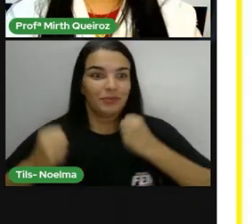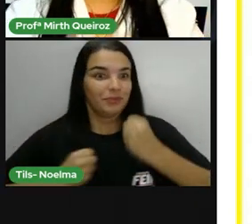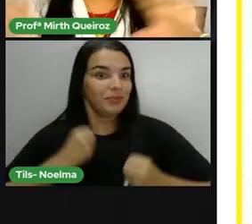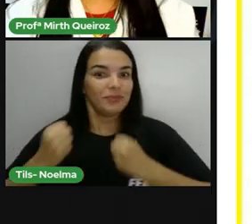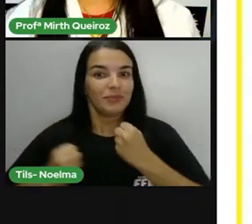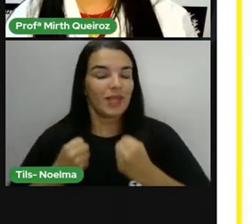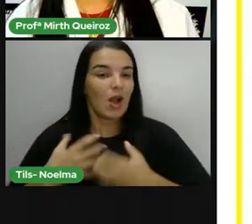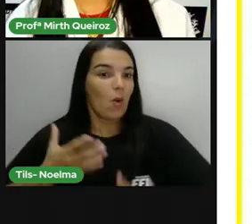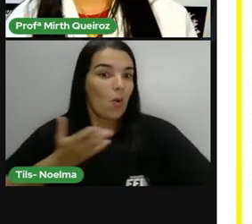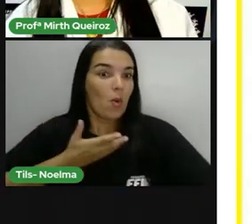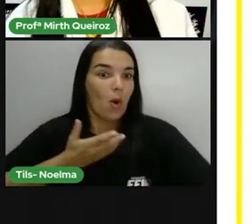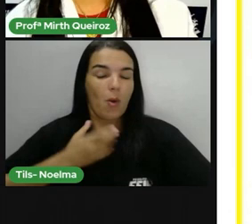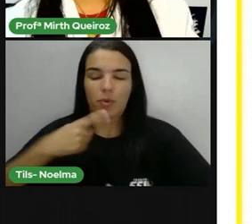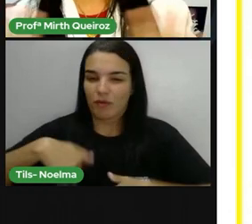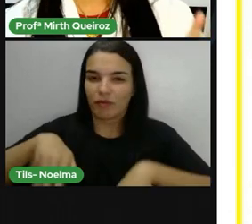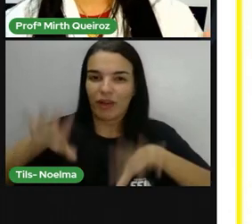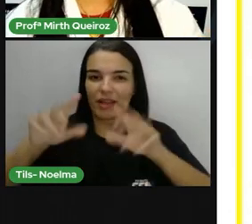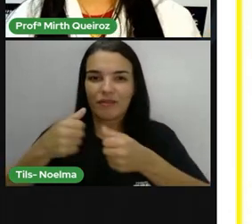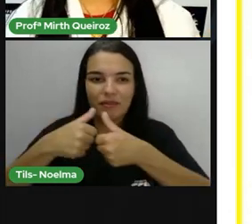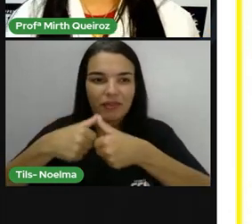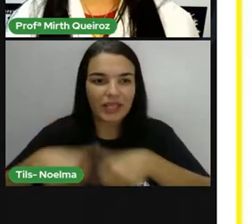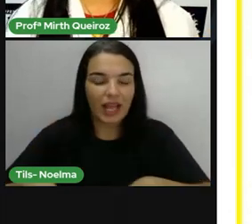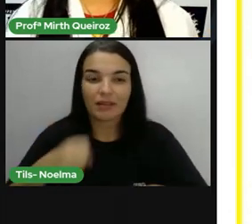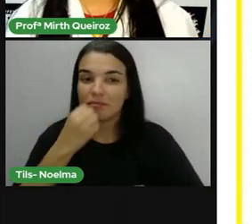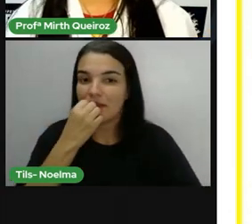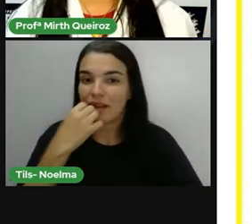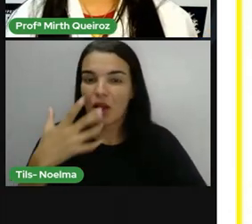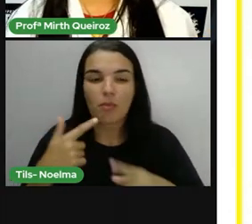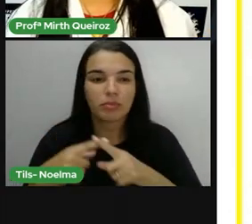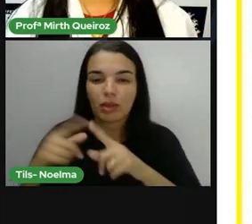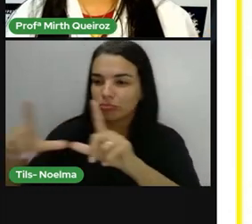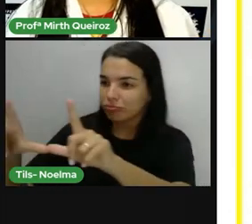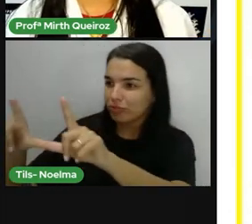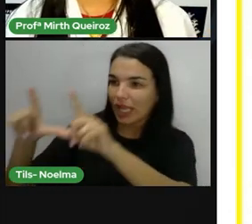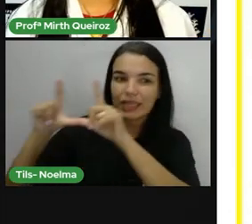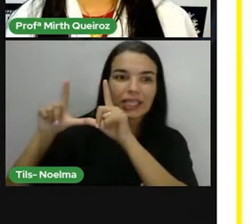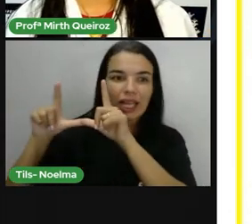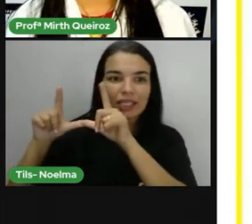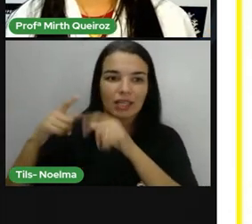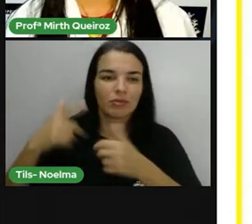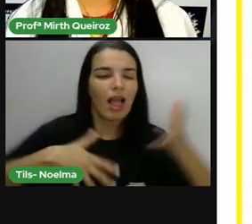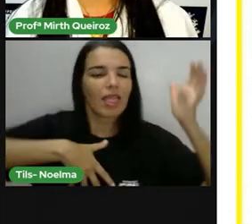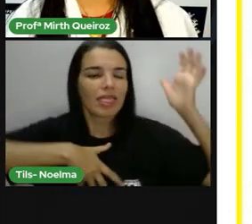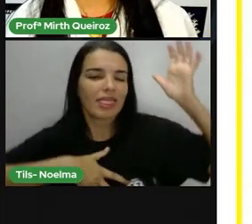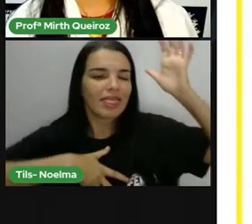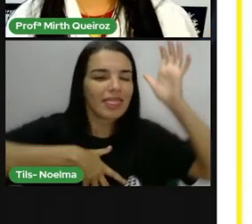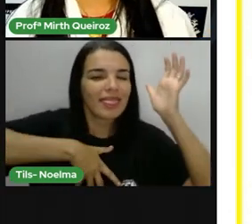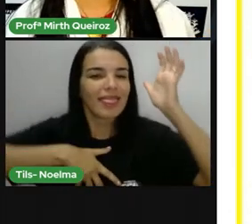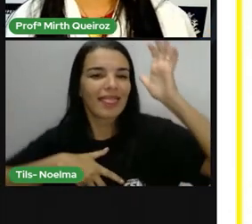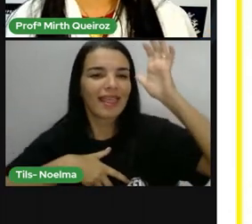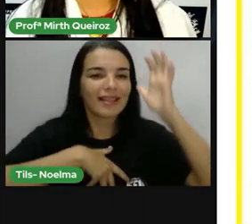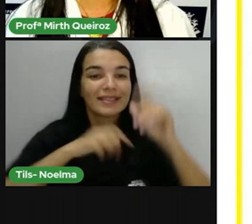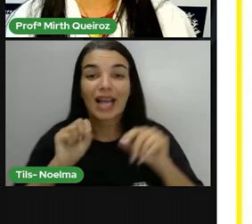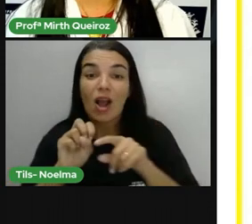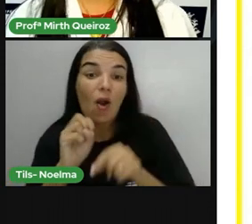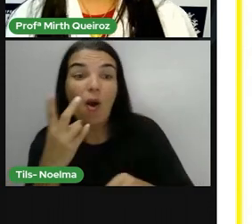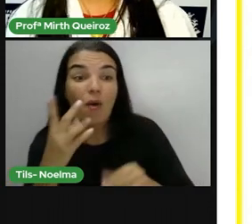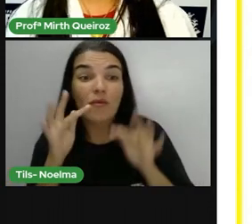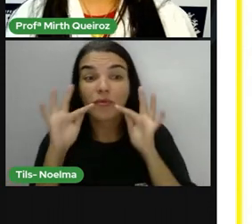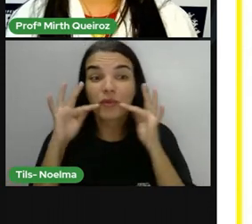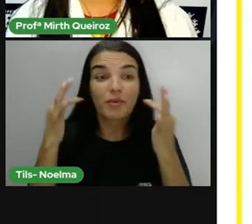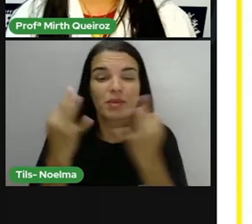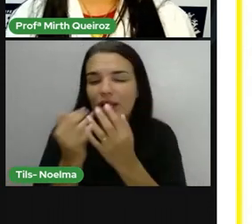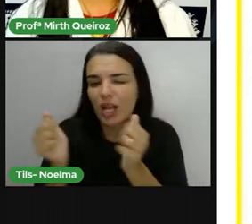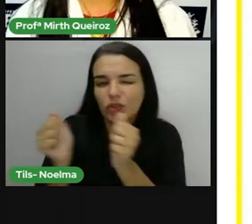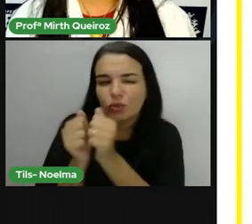com a tela, né? Uma tela pode colocar ali no computador com uma dança para vocês dançarem, ou entre família mesmo ali,